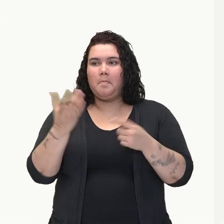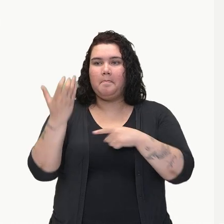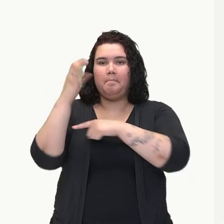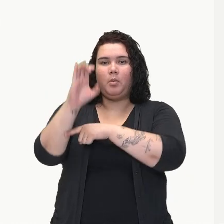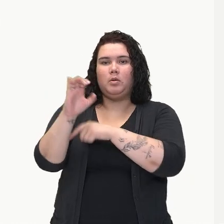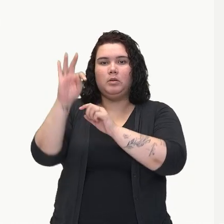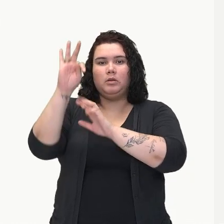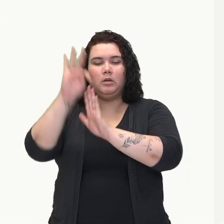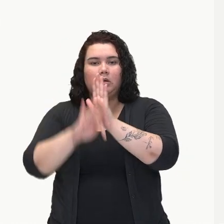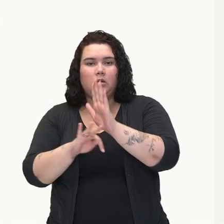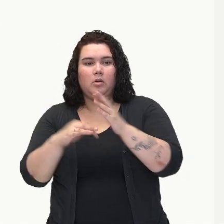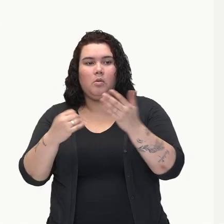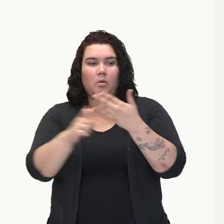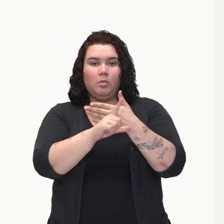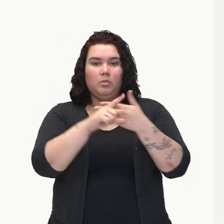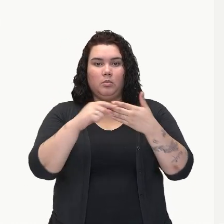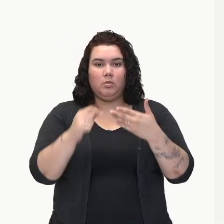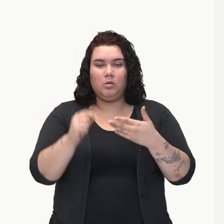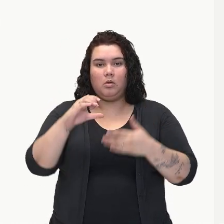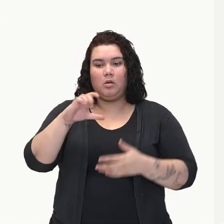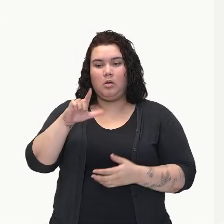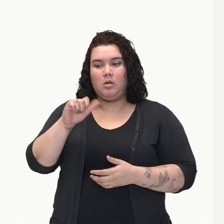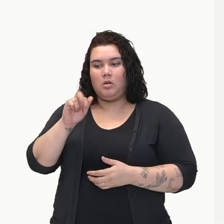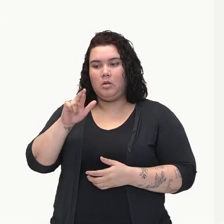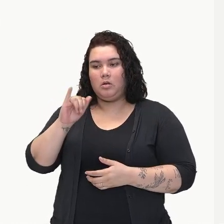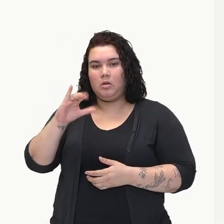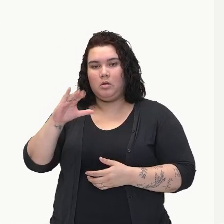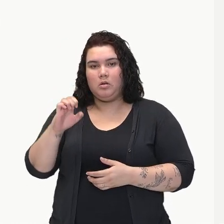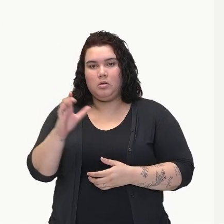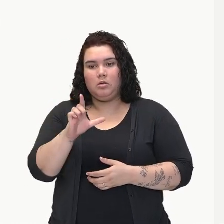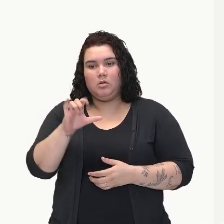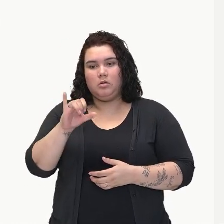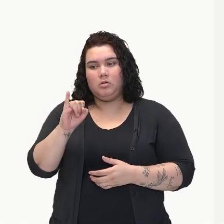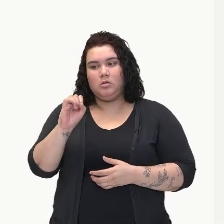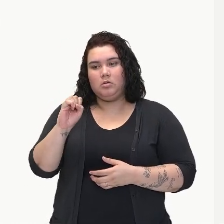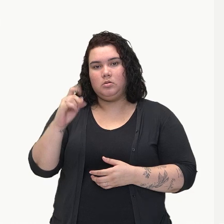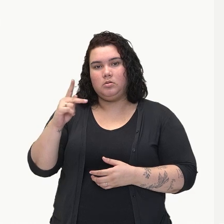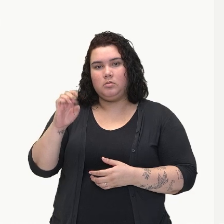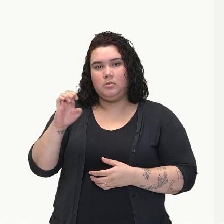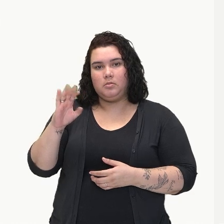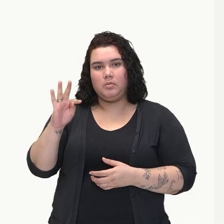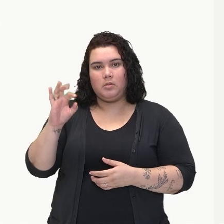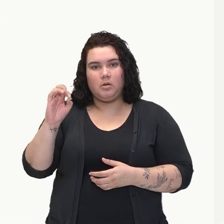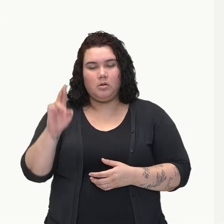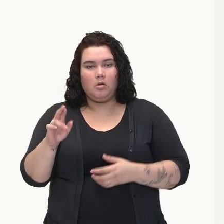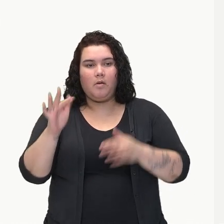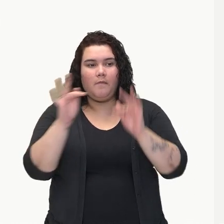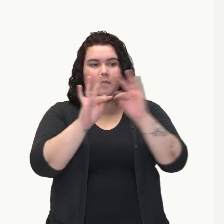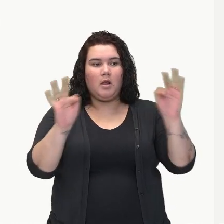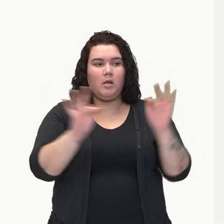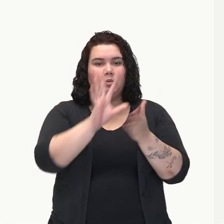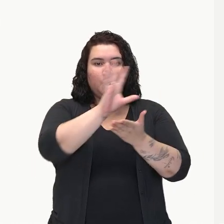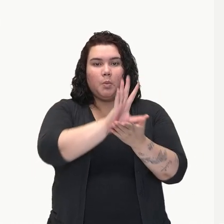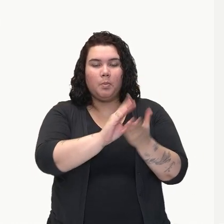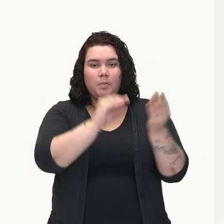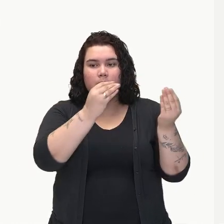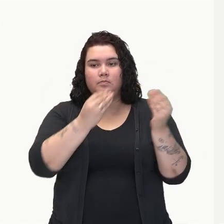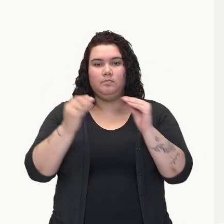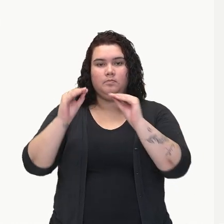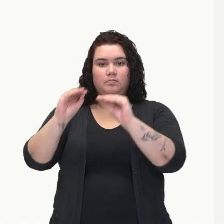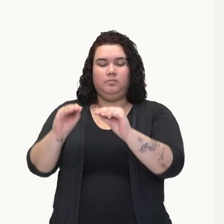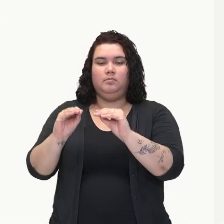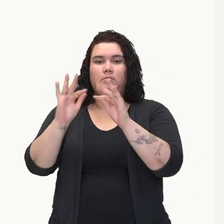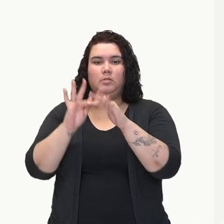uma escritora famosa, que é a Clarice Lispector, e as pessoas às vezes pegam algumas frases dos textos dela para colocar nas redes sociais, e isso